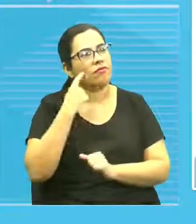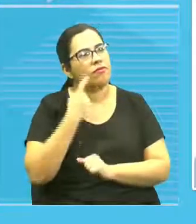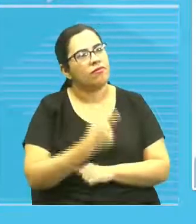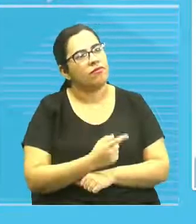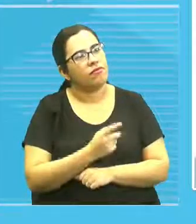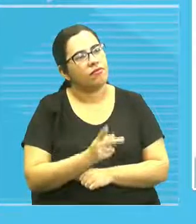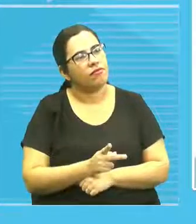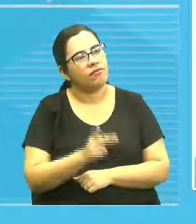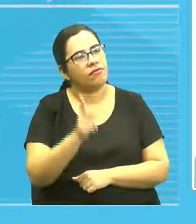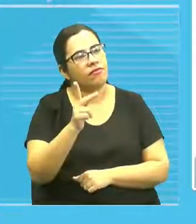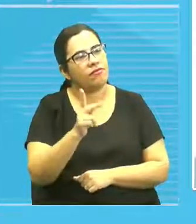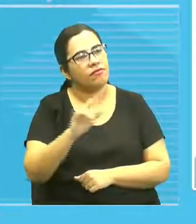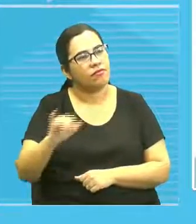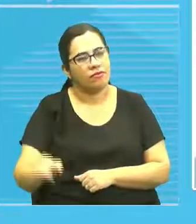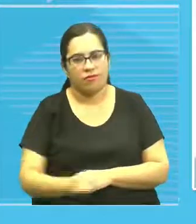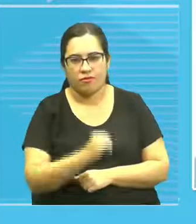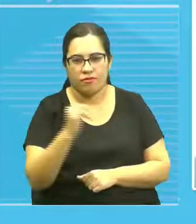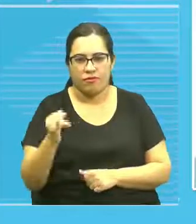Qual é o valor?